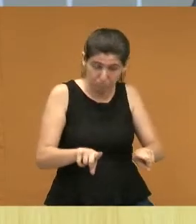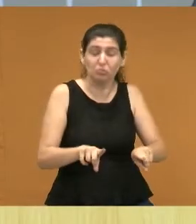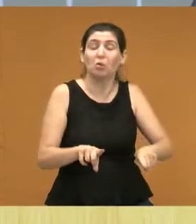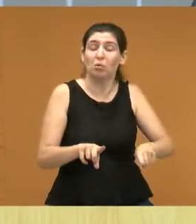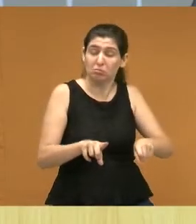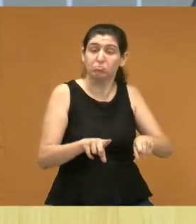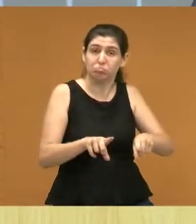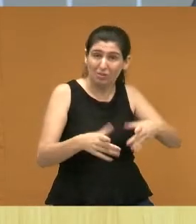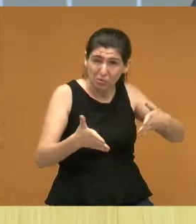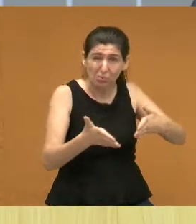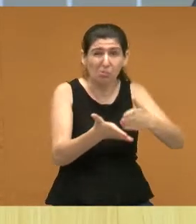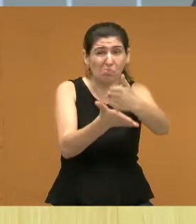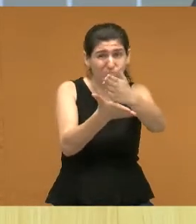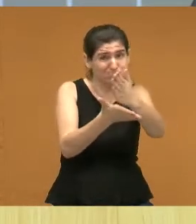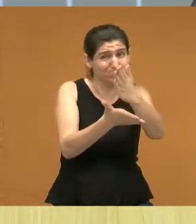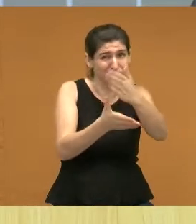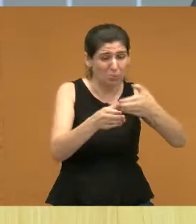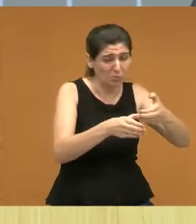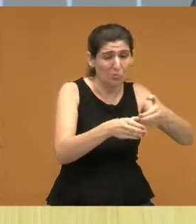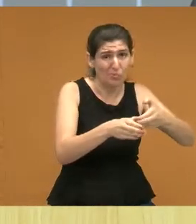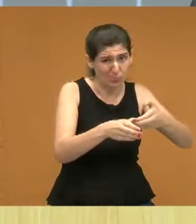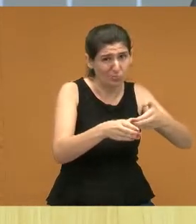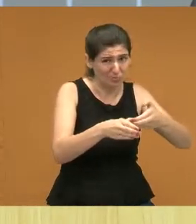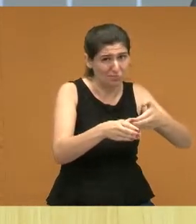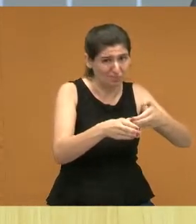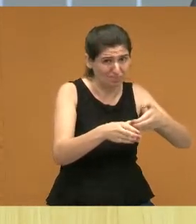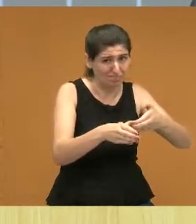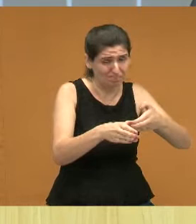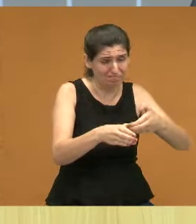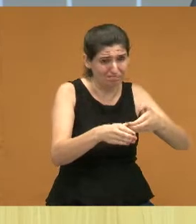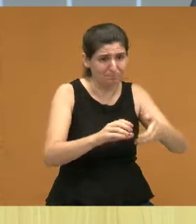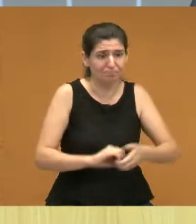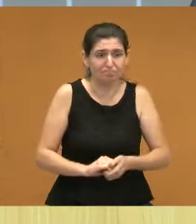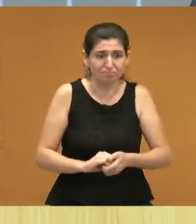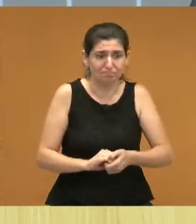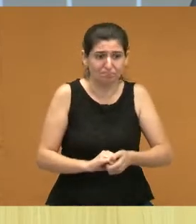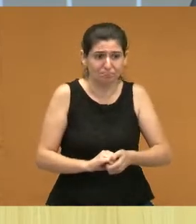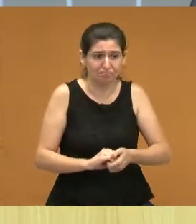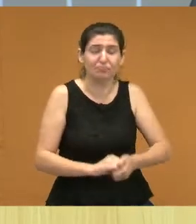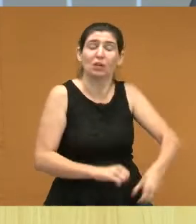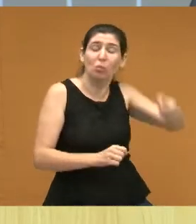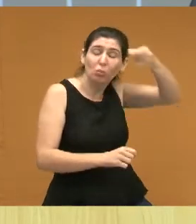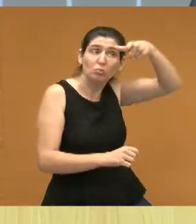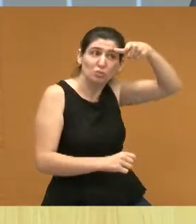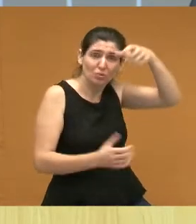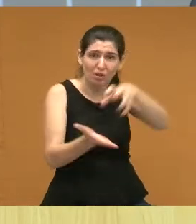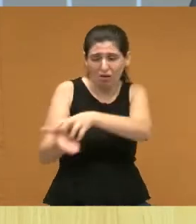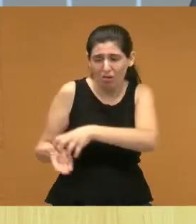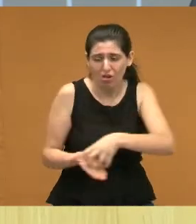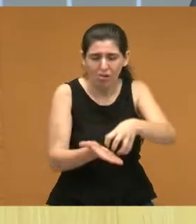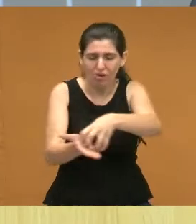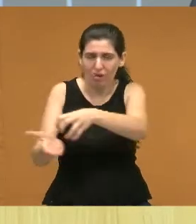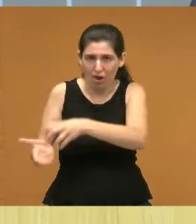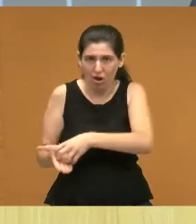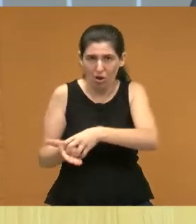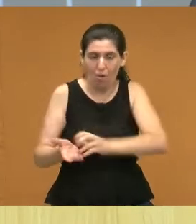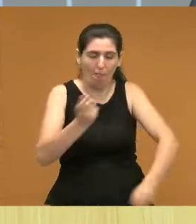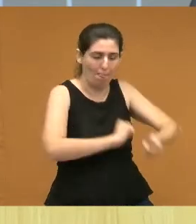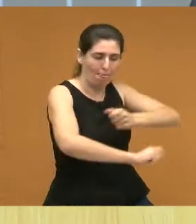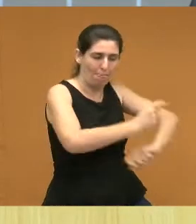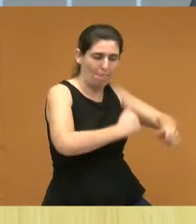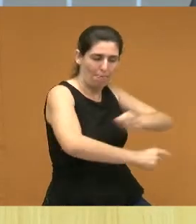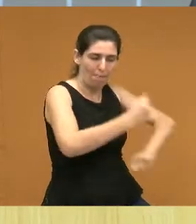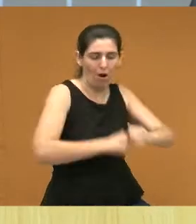efetivo, as funções gratificadas, cria a Procuradoria da Fundação Cultural, o cargo de contador e